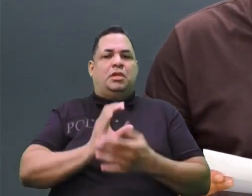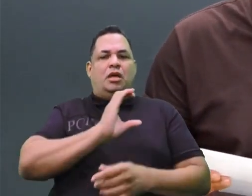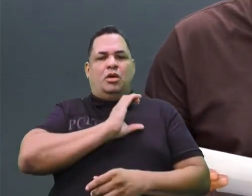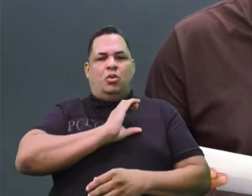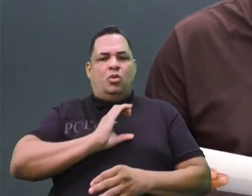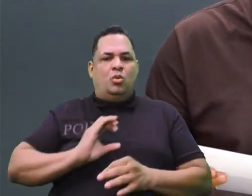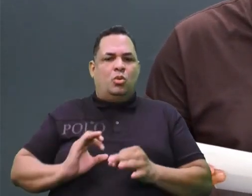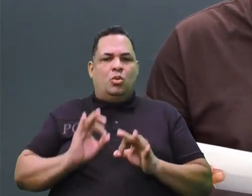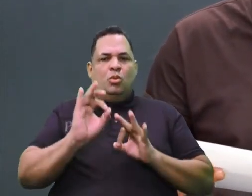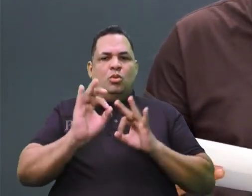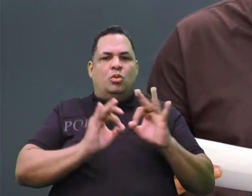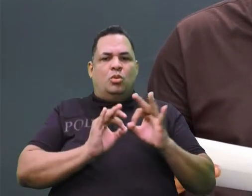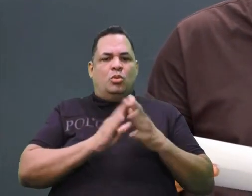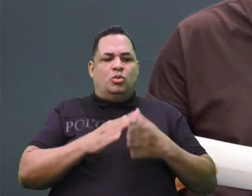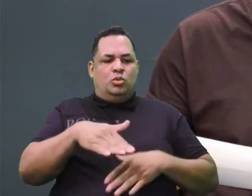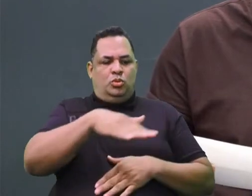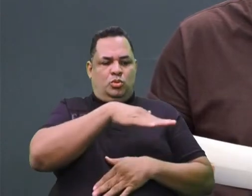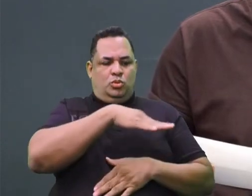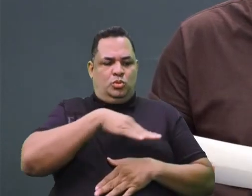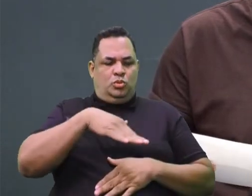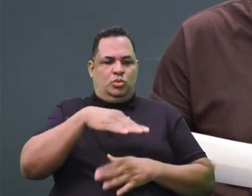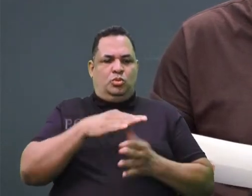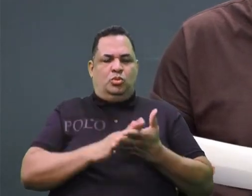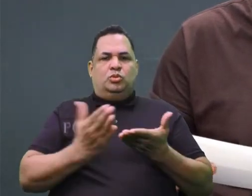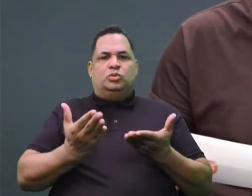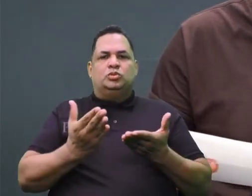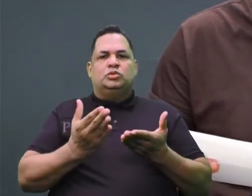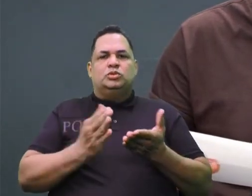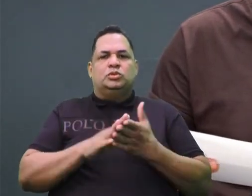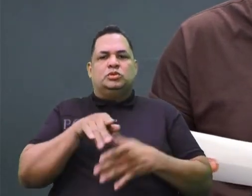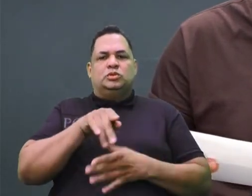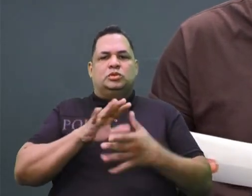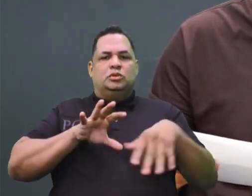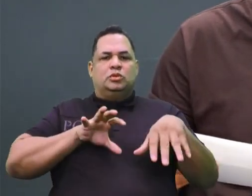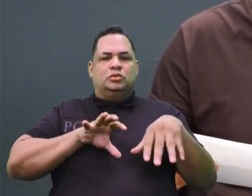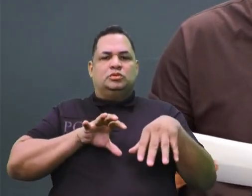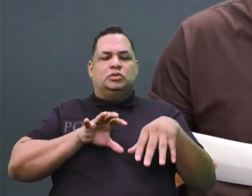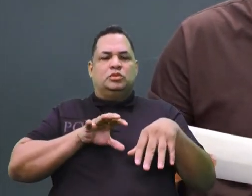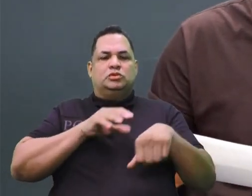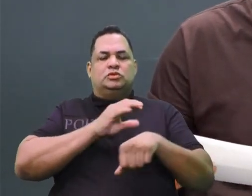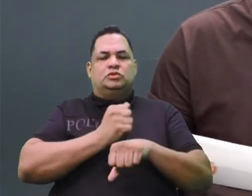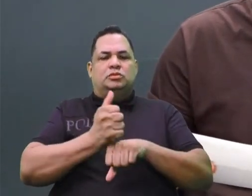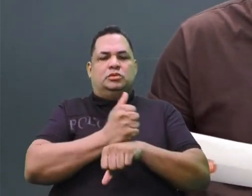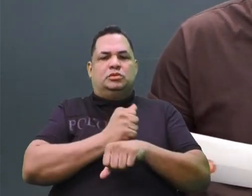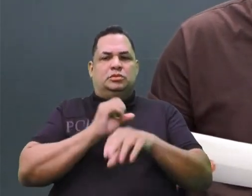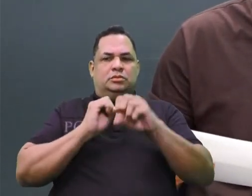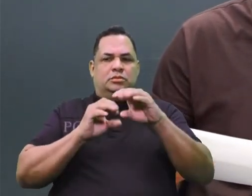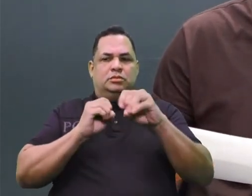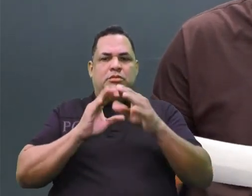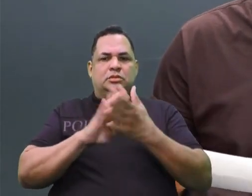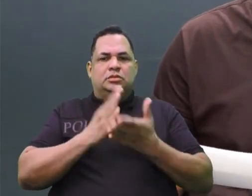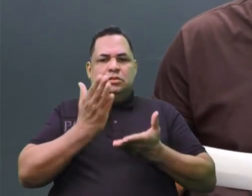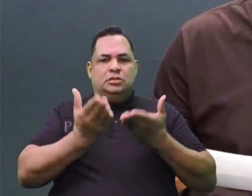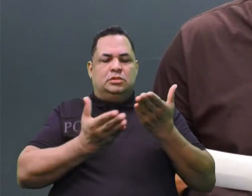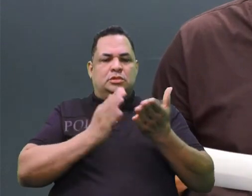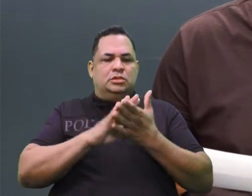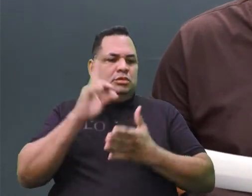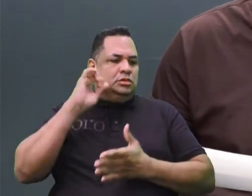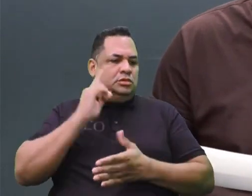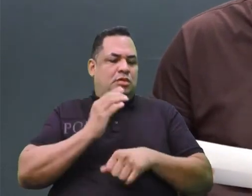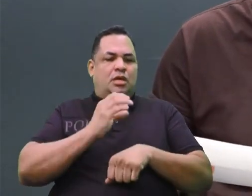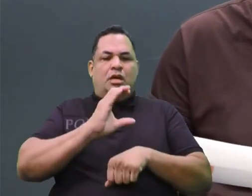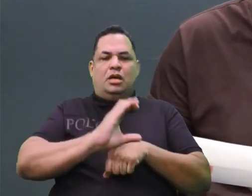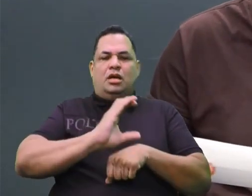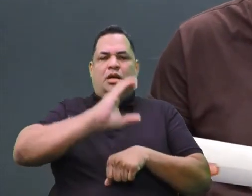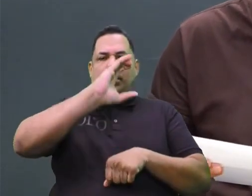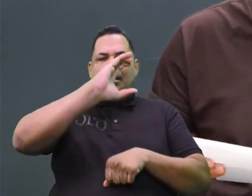núcleo de convivência do Centro de Capacitação dos Profissionais de Educação e Atendimento às Pessoas com Surdez, o CAIS,